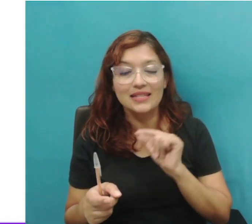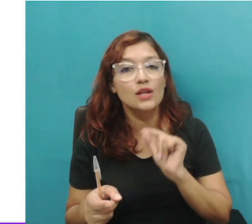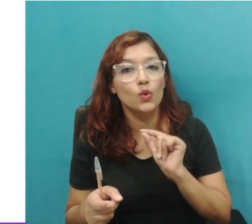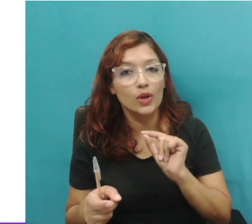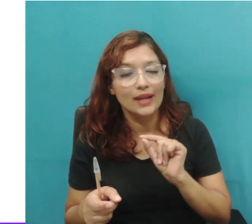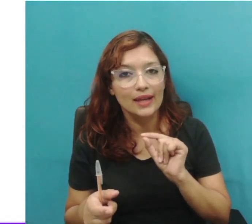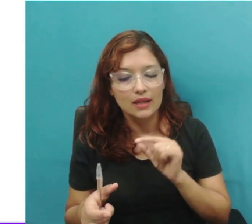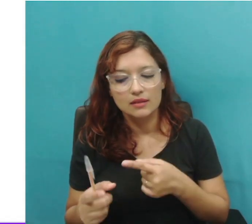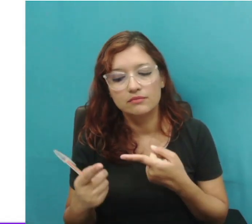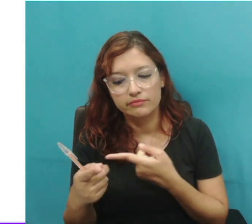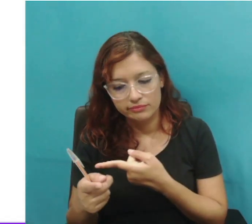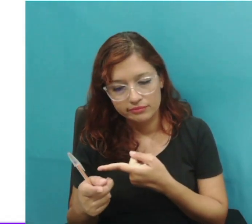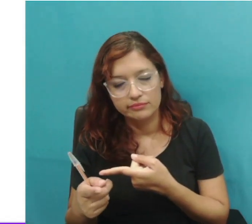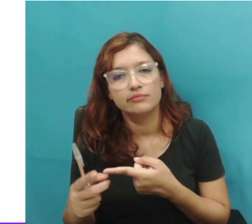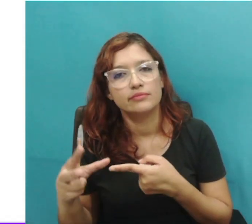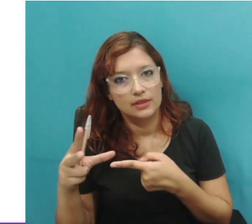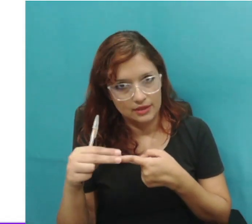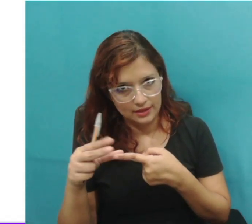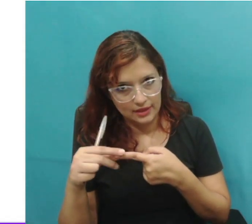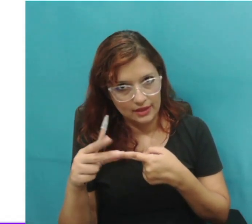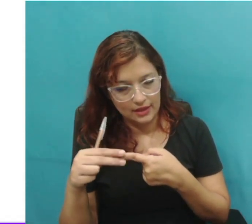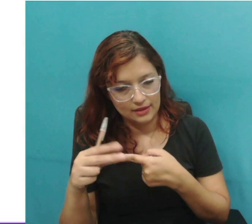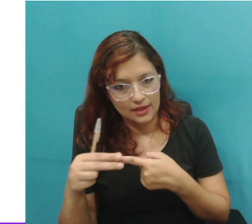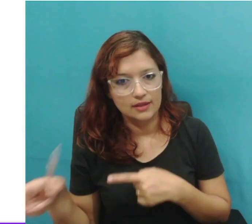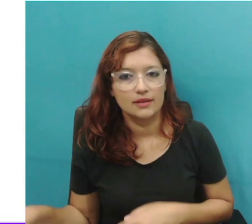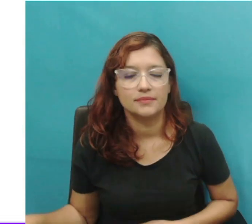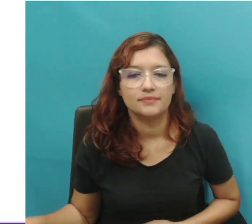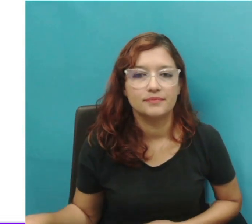mas se eu não explicar o que é,